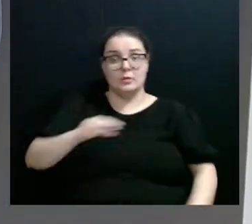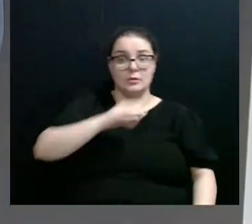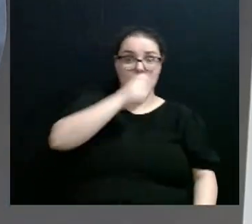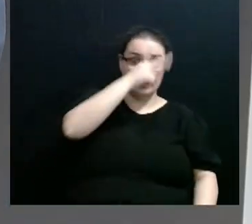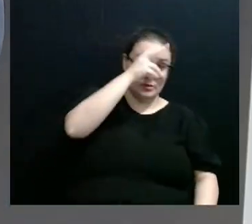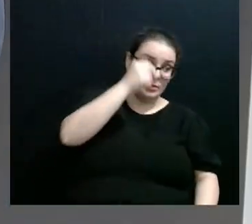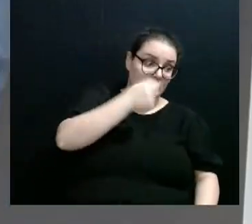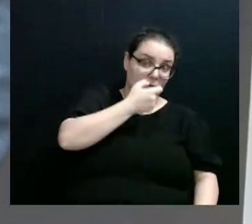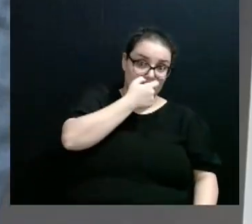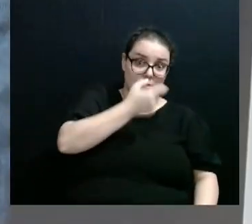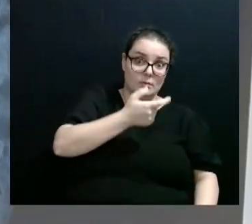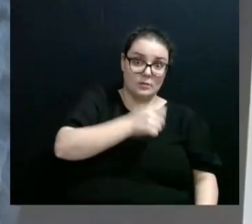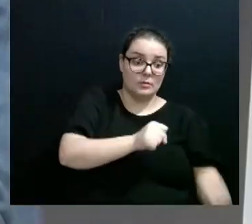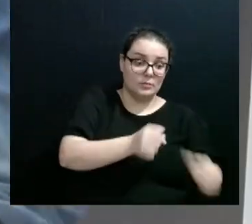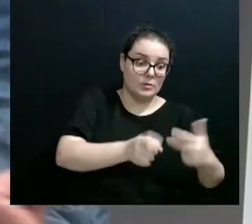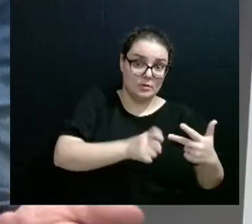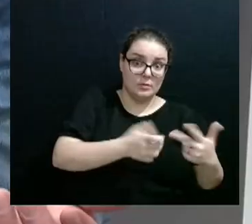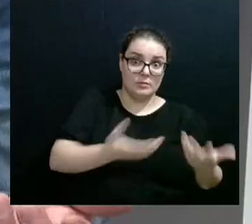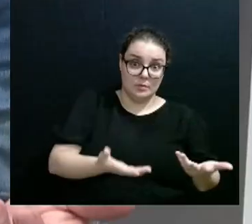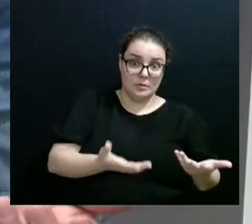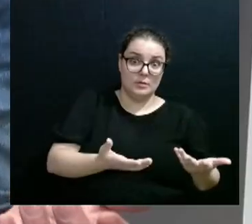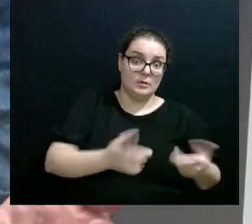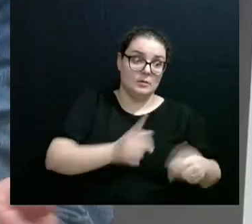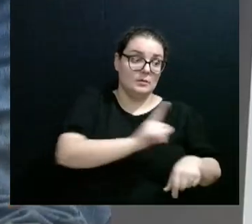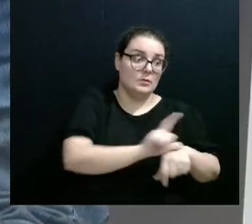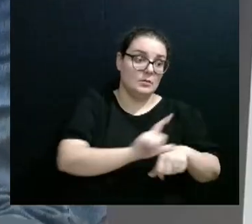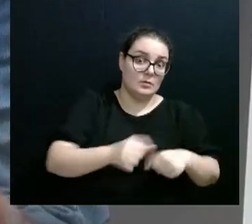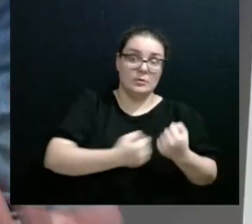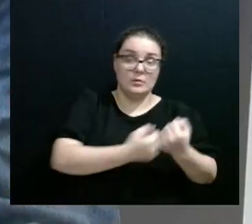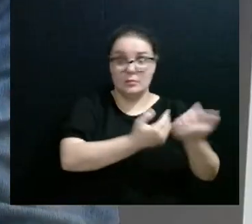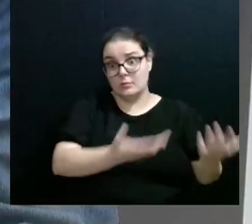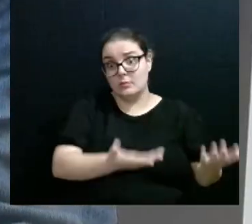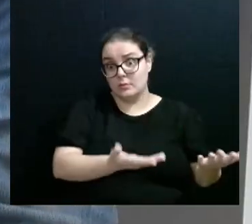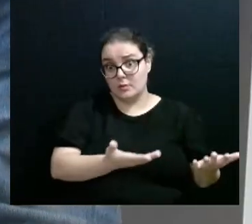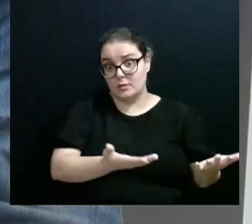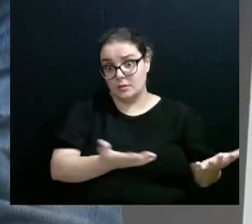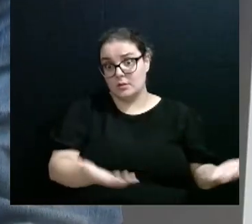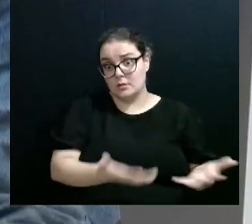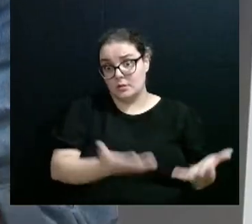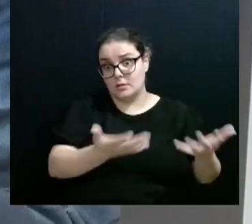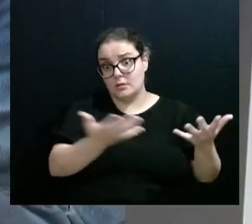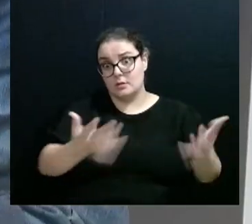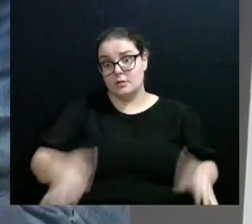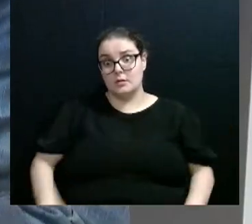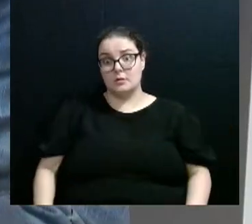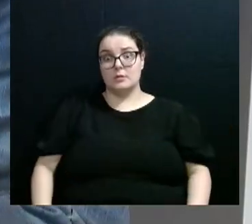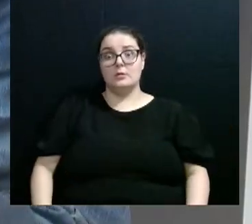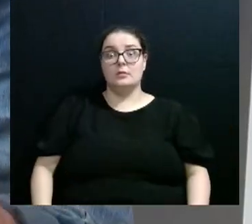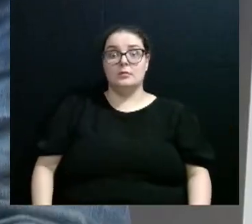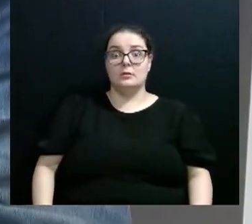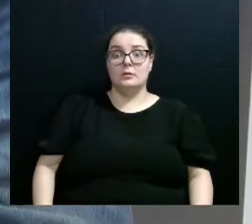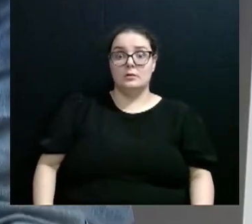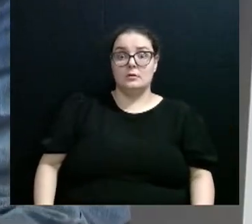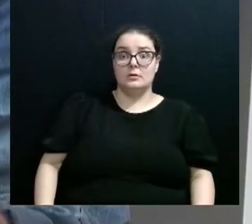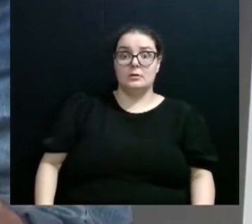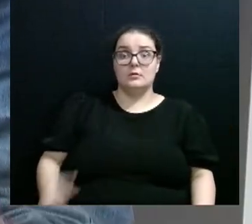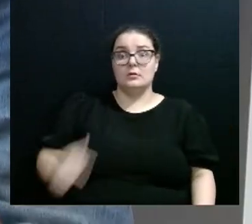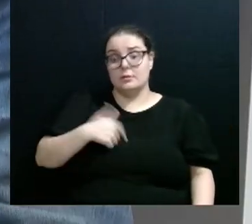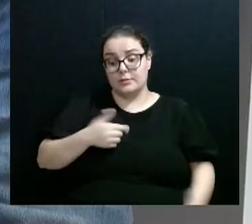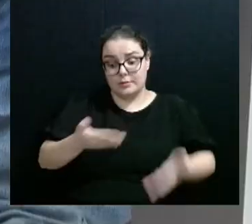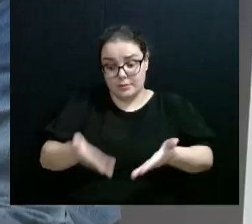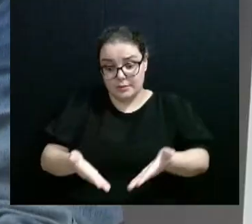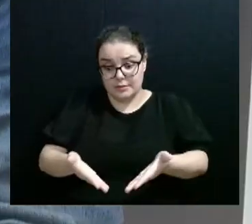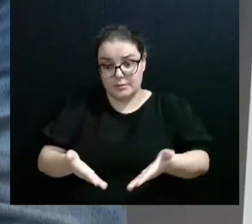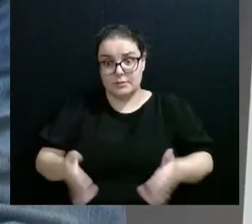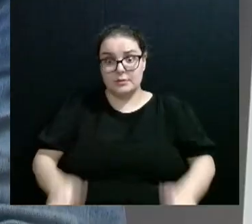Poder Executivo, né? Ouvindo o pessoal, os reclamantes, e nós estamos aqui tentando... Não, eu estou no